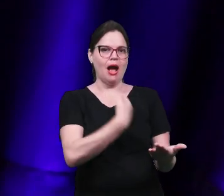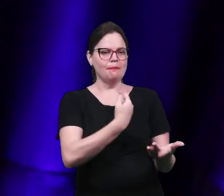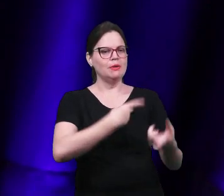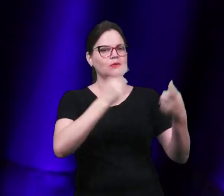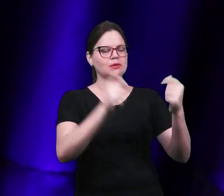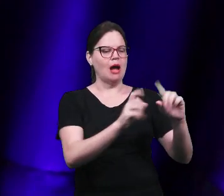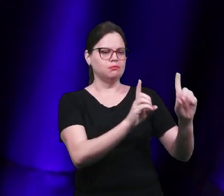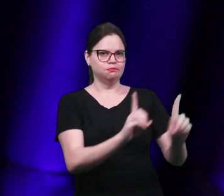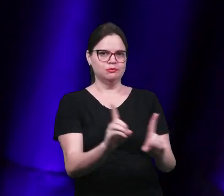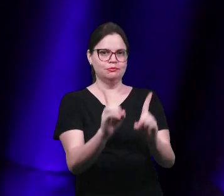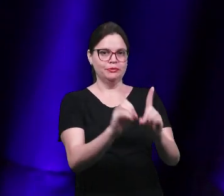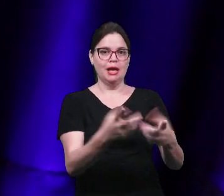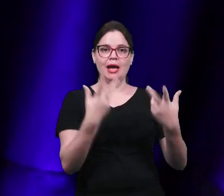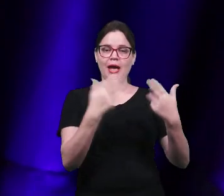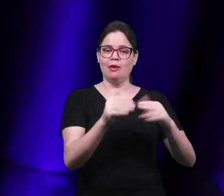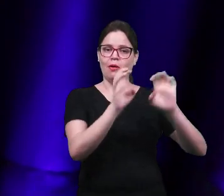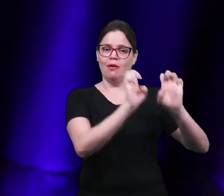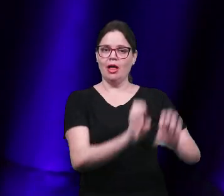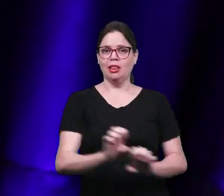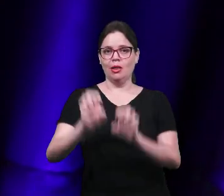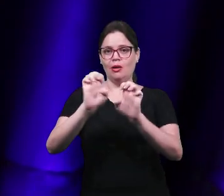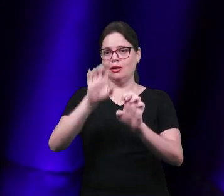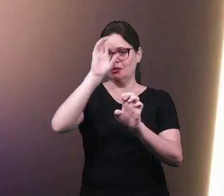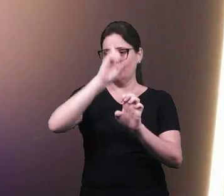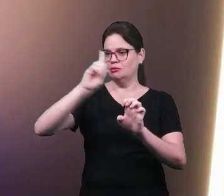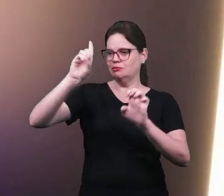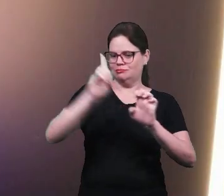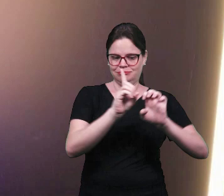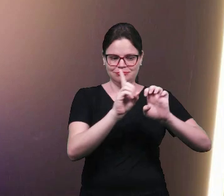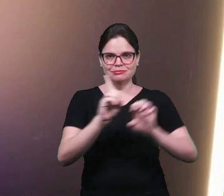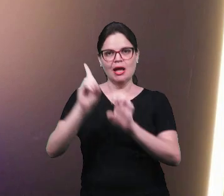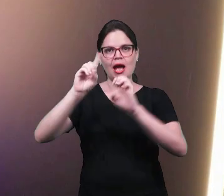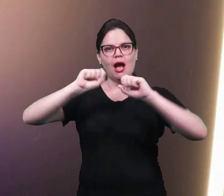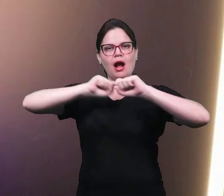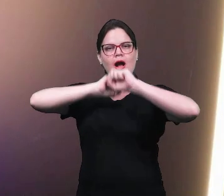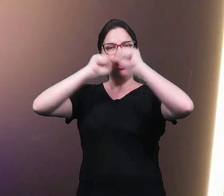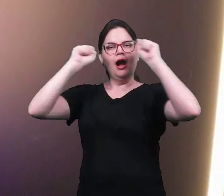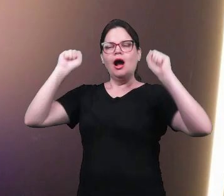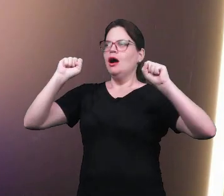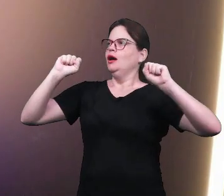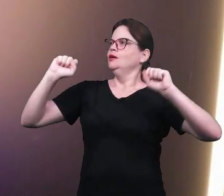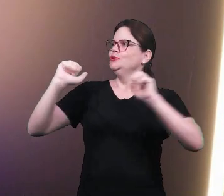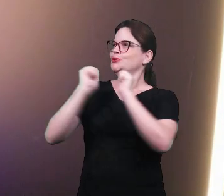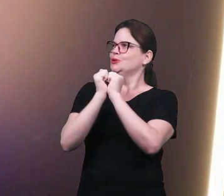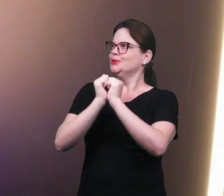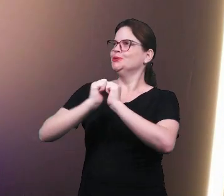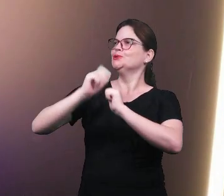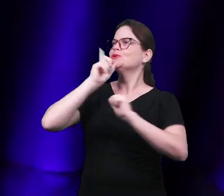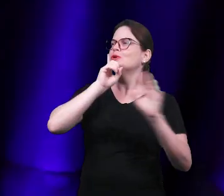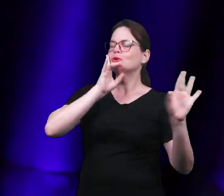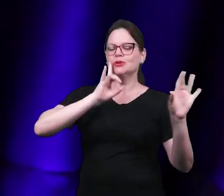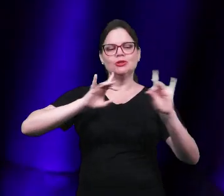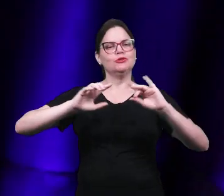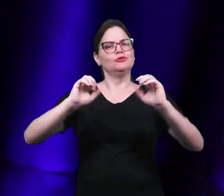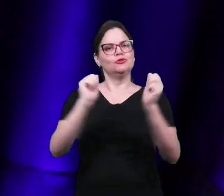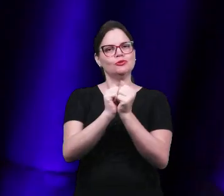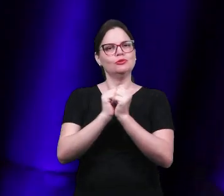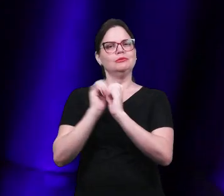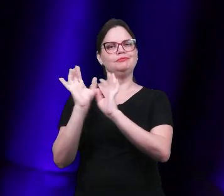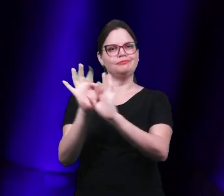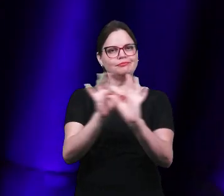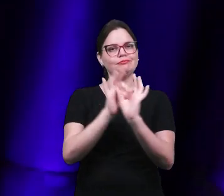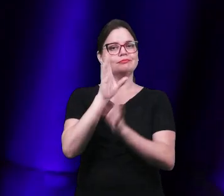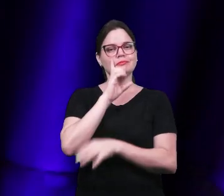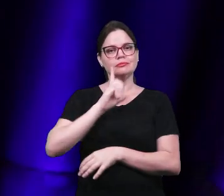andar juntos é acordar junto, é durante o dia juntos, é estar em comunhão com